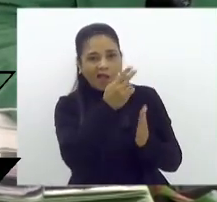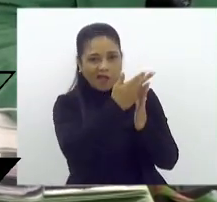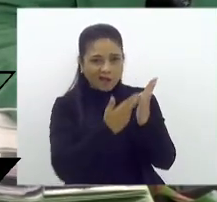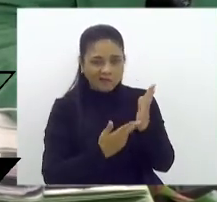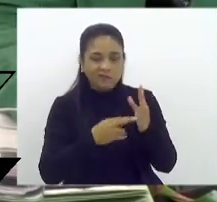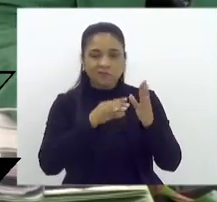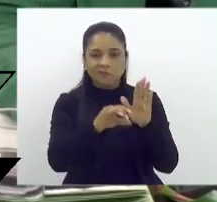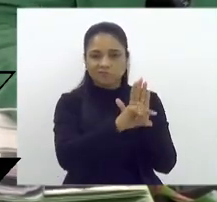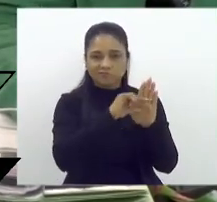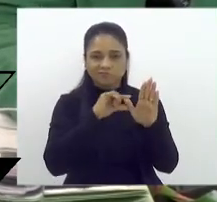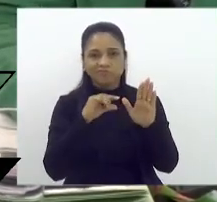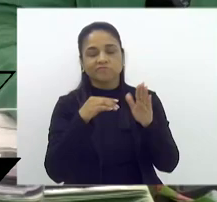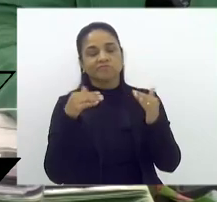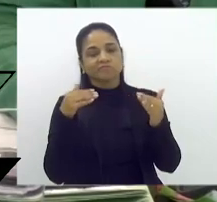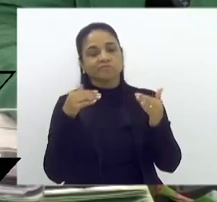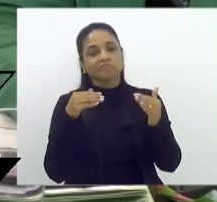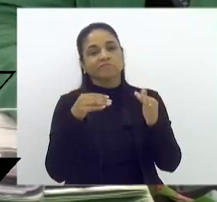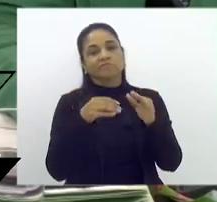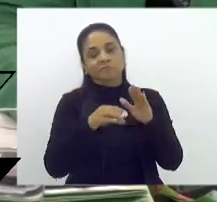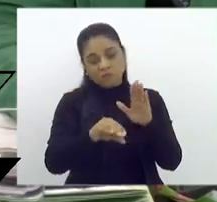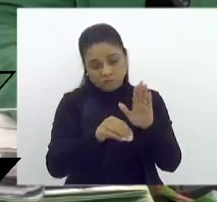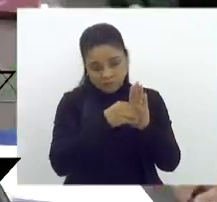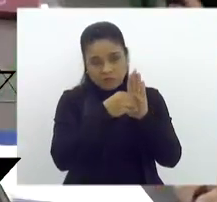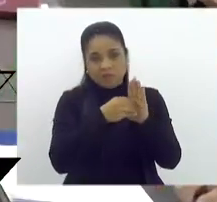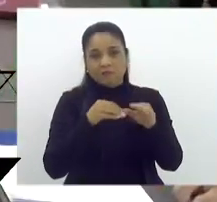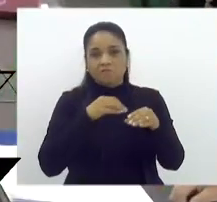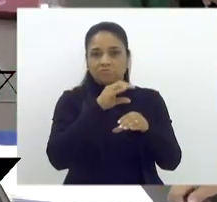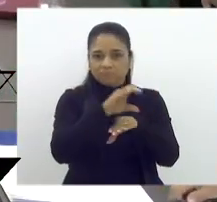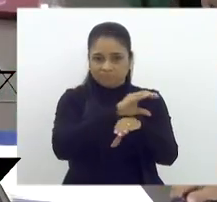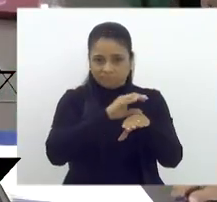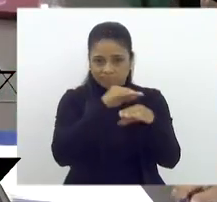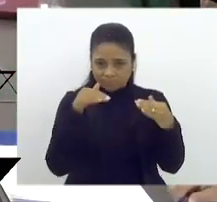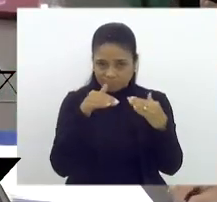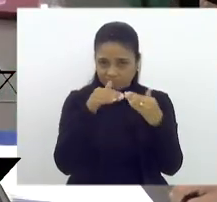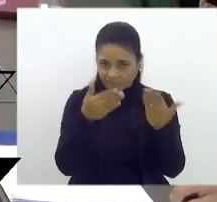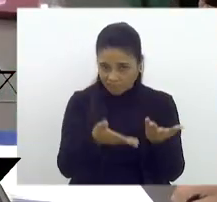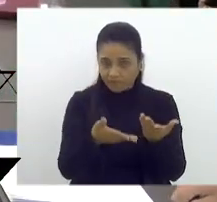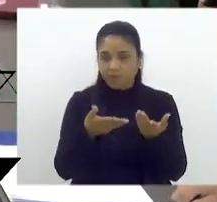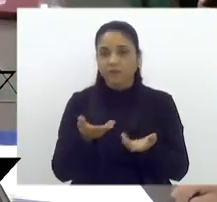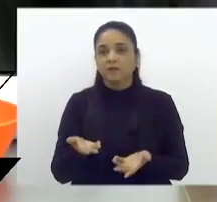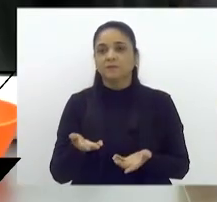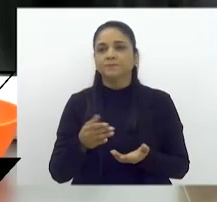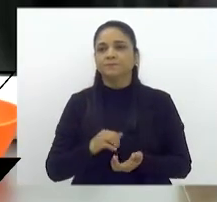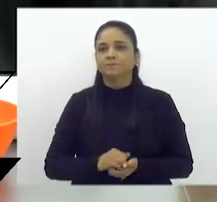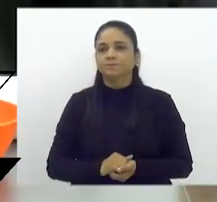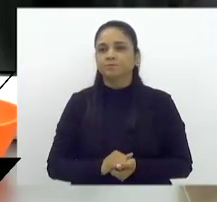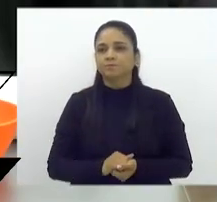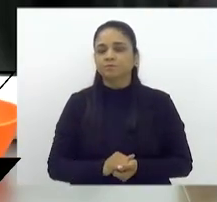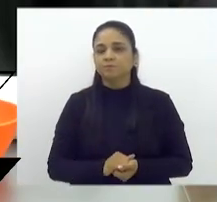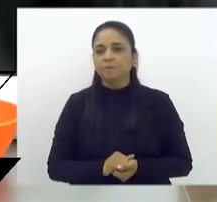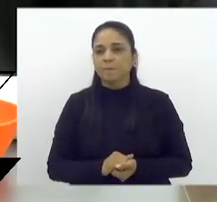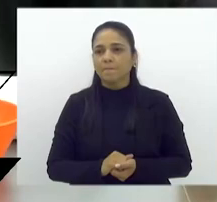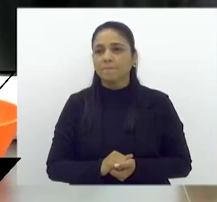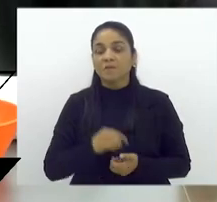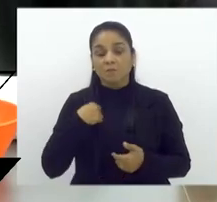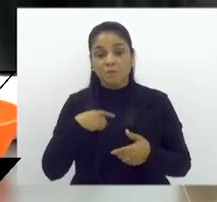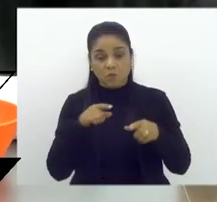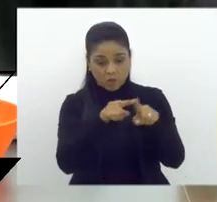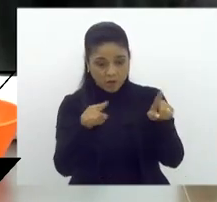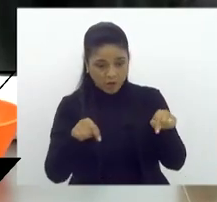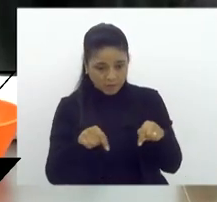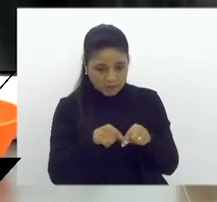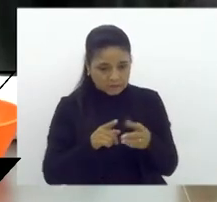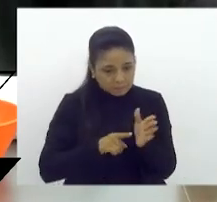com a emenda e tornando o projeto autorizativo. Presidente, posso dar aqui os valores? Presidente. Meu gabinete pesquisou aqui o valor.